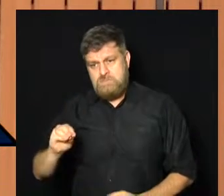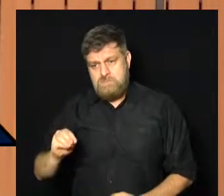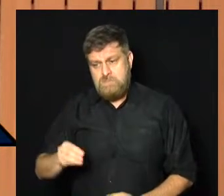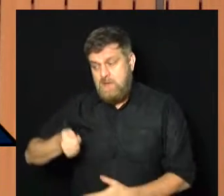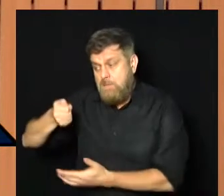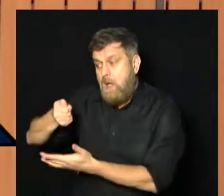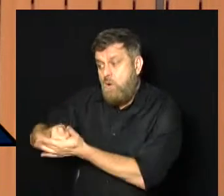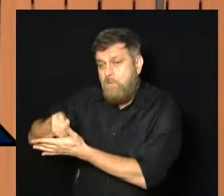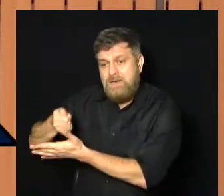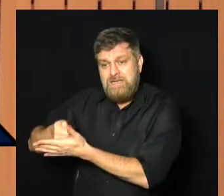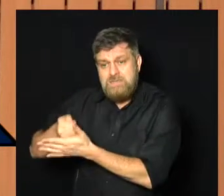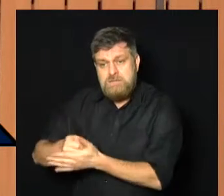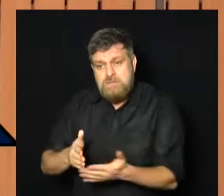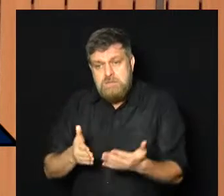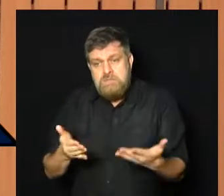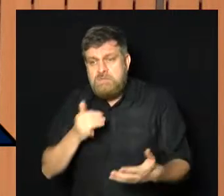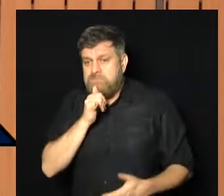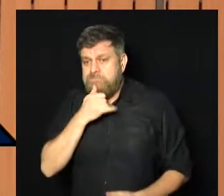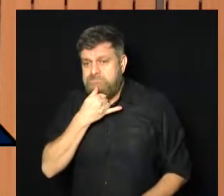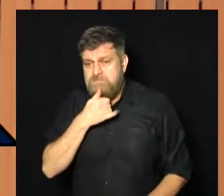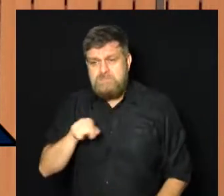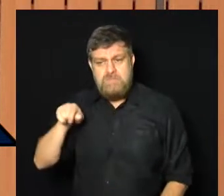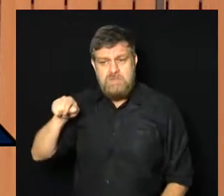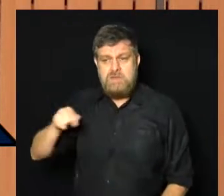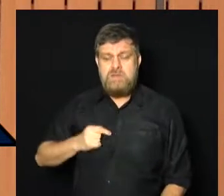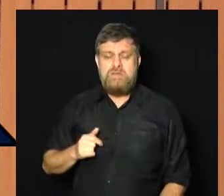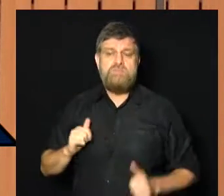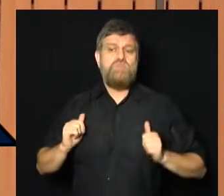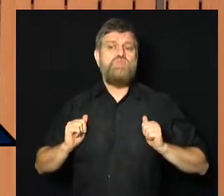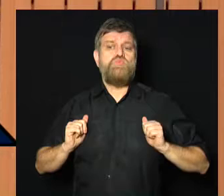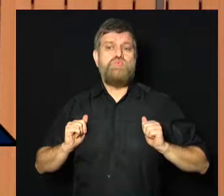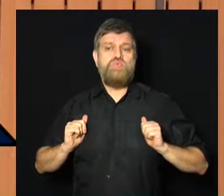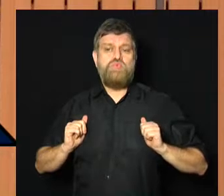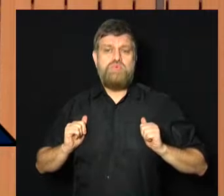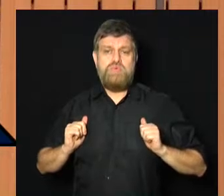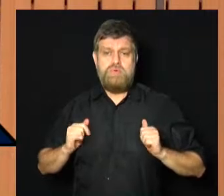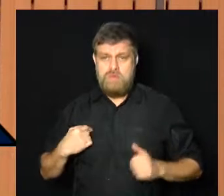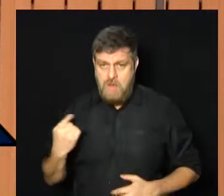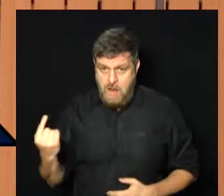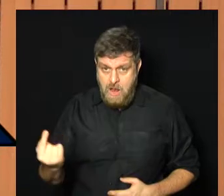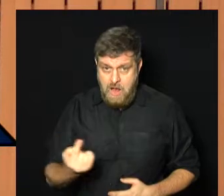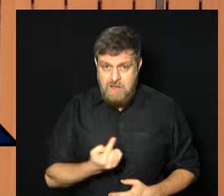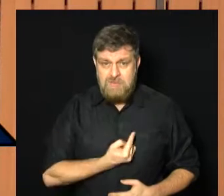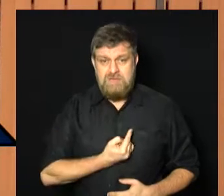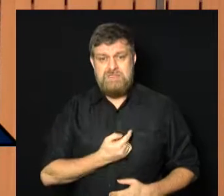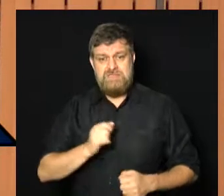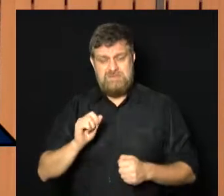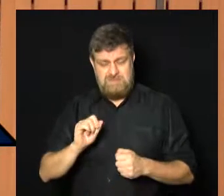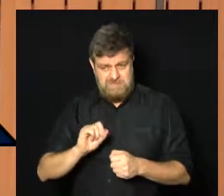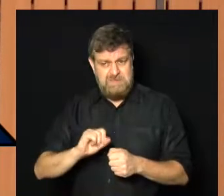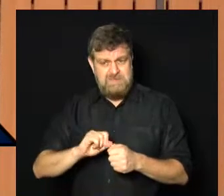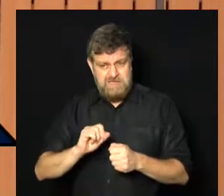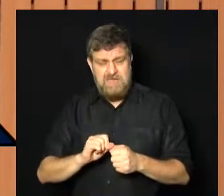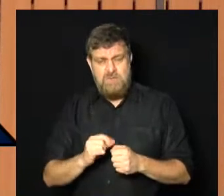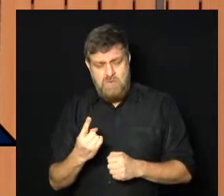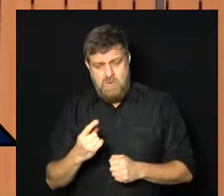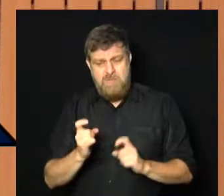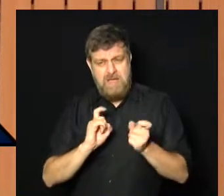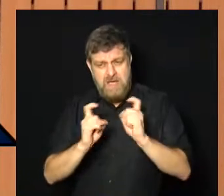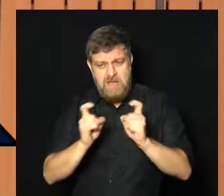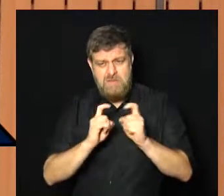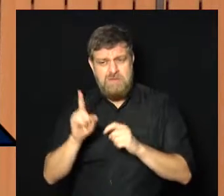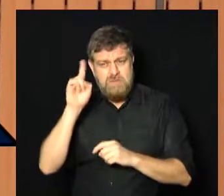E, infelizmente, esse dever não tem sido cumprido. Nós fizemos uma reunião exatamente uma semana atrás, no dia